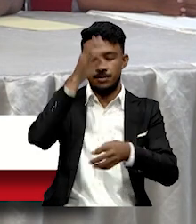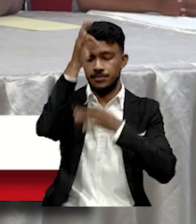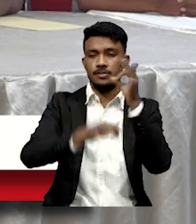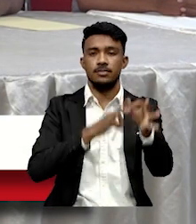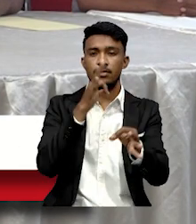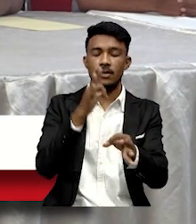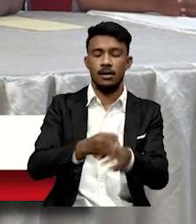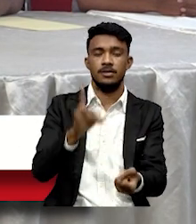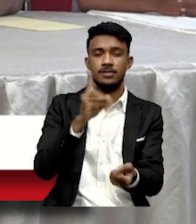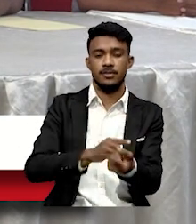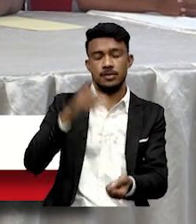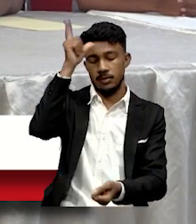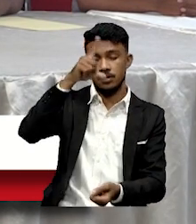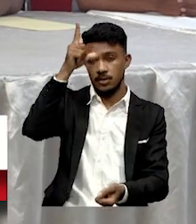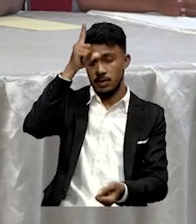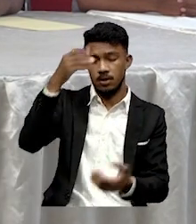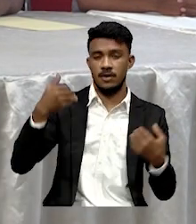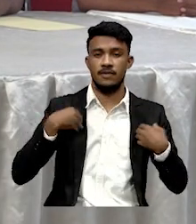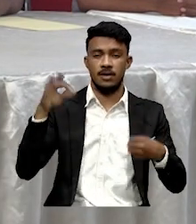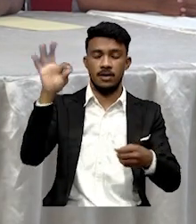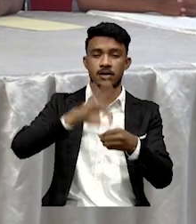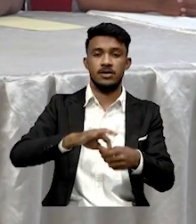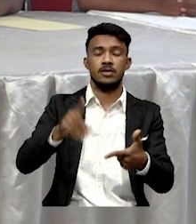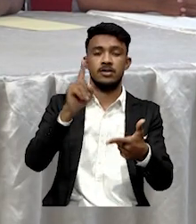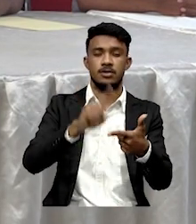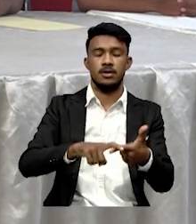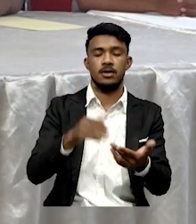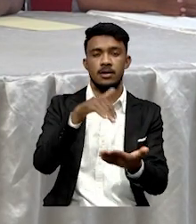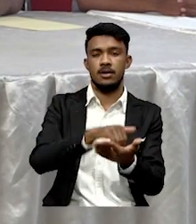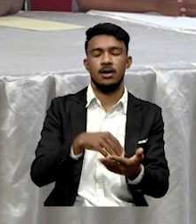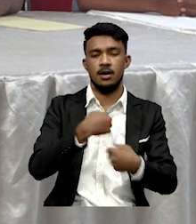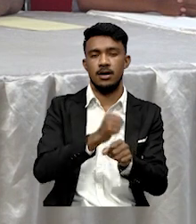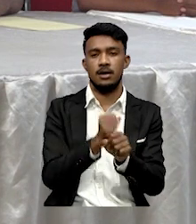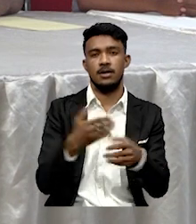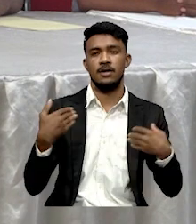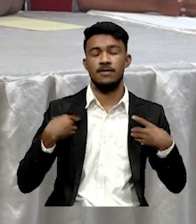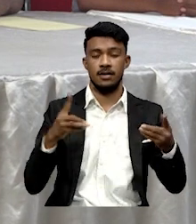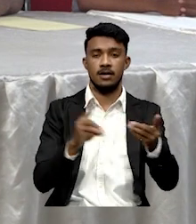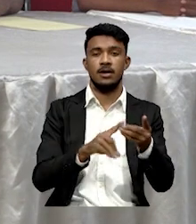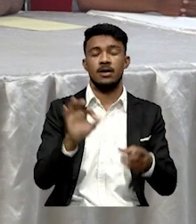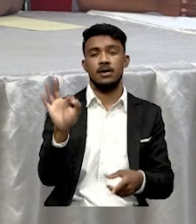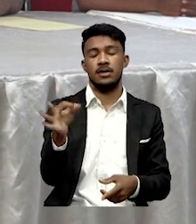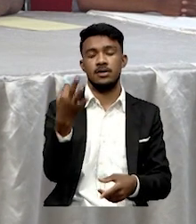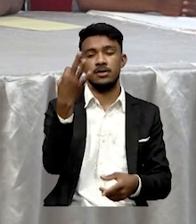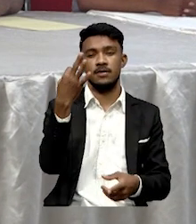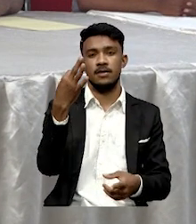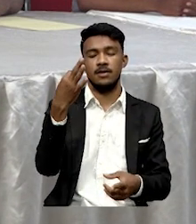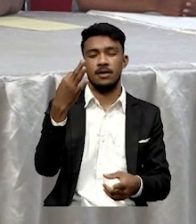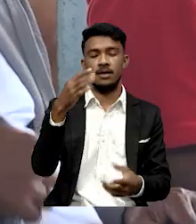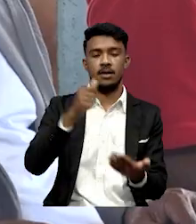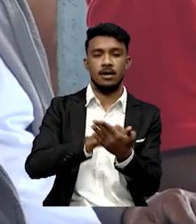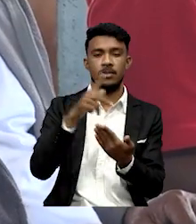Dr. Francisco Guterres Lolo e eleição segunda ronda. Devemos que halo acontece e dia 19 de abril